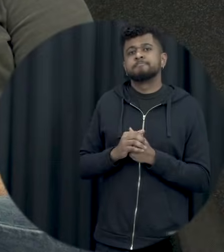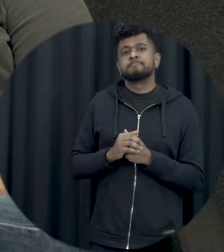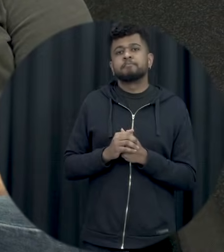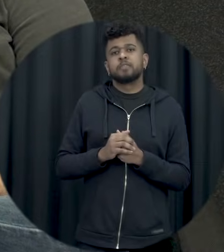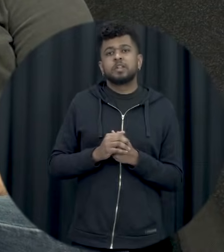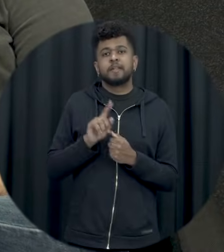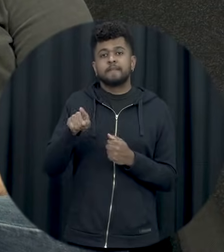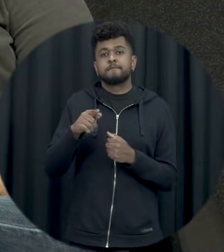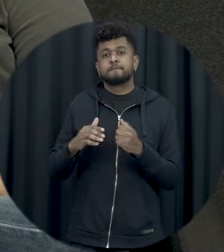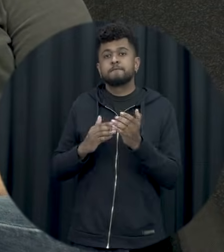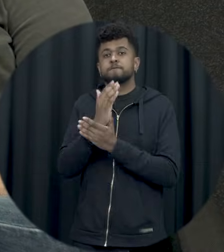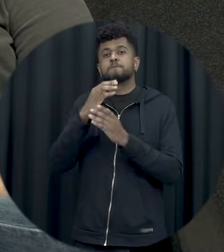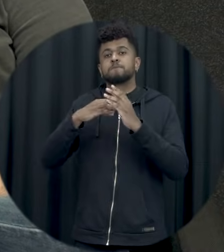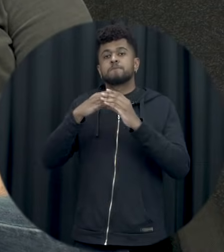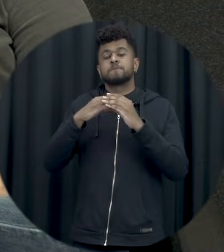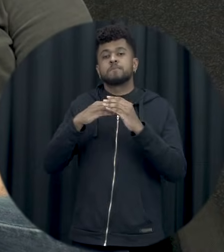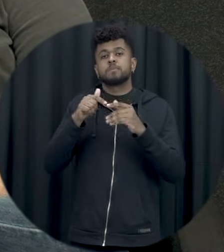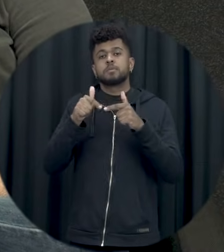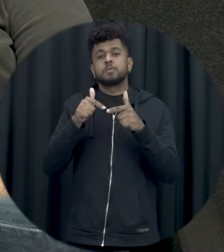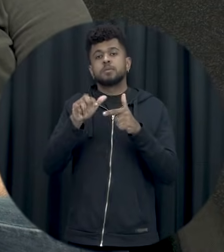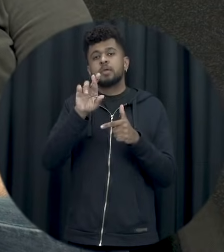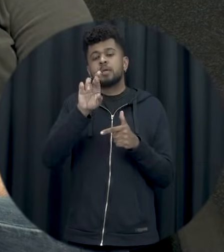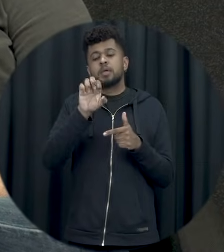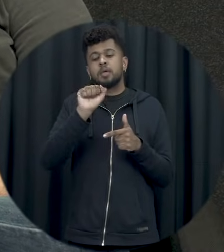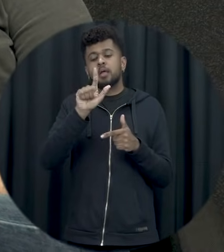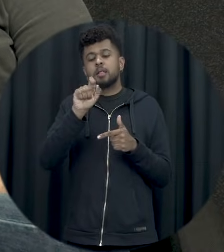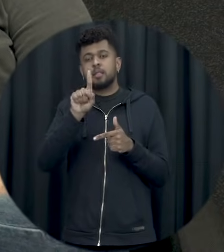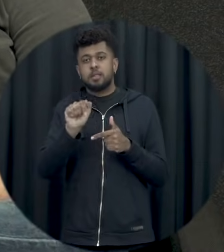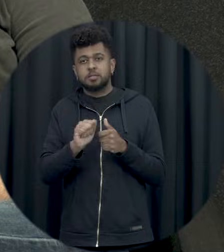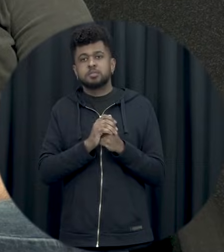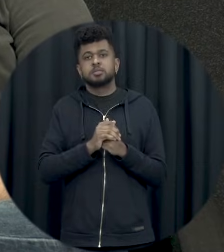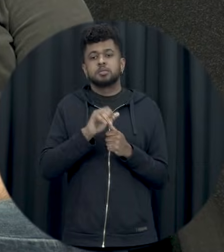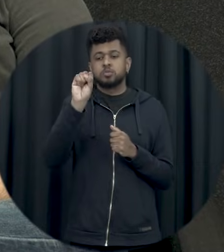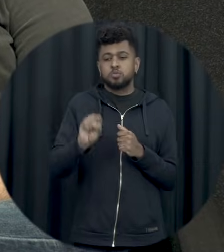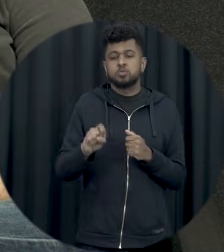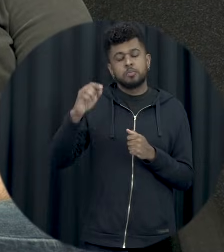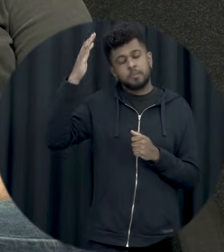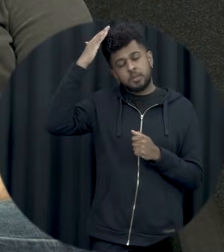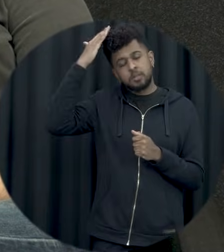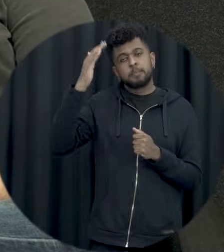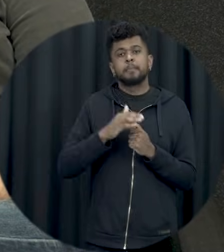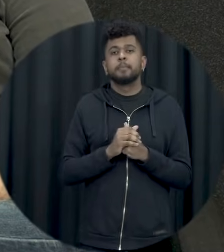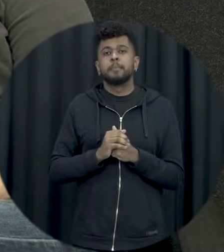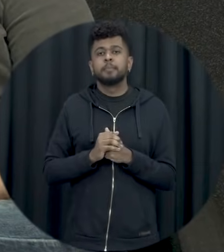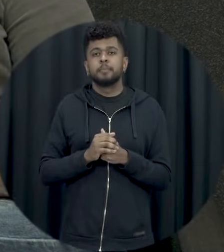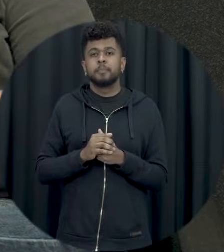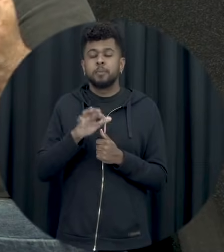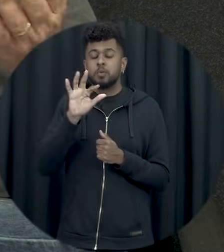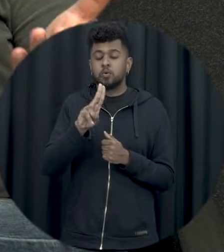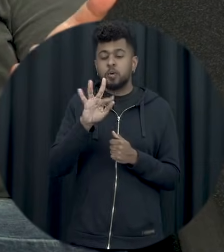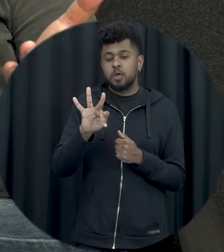num concurso para trabalhar em Realeza, aqui no sudoeste do Paraná, né? A fronteira sul.